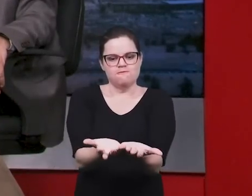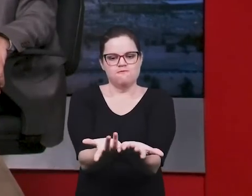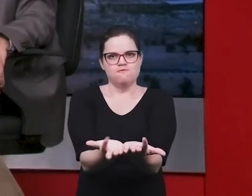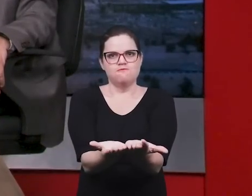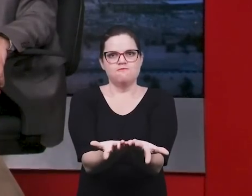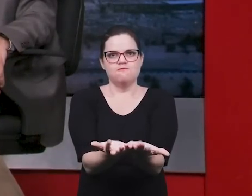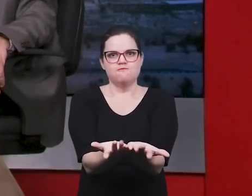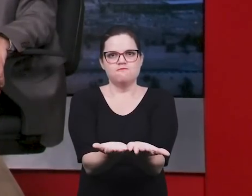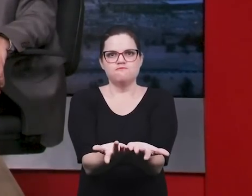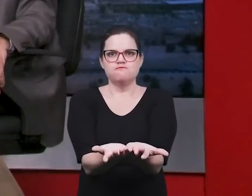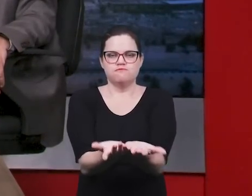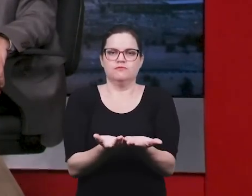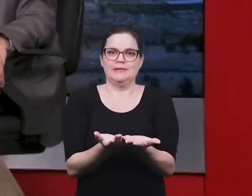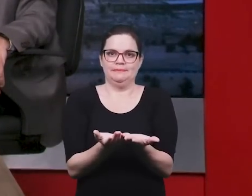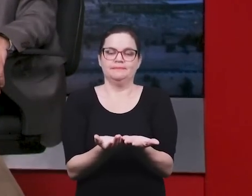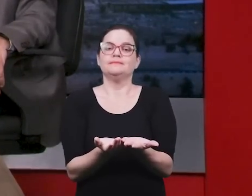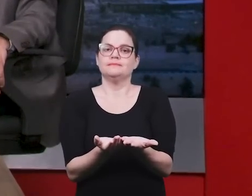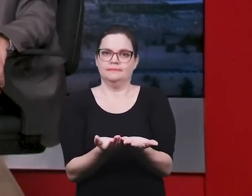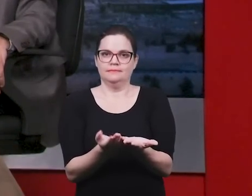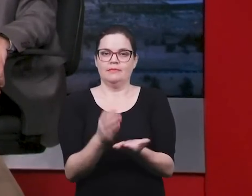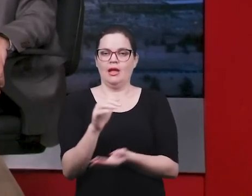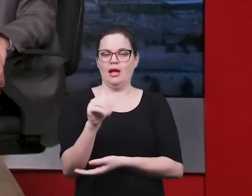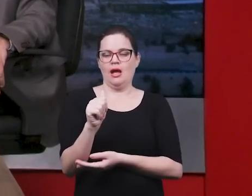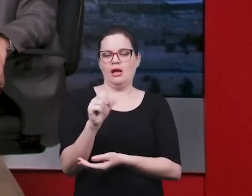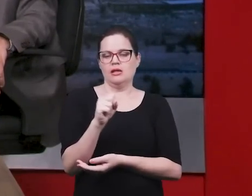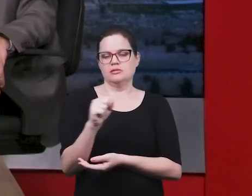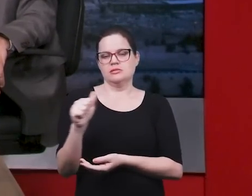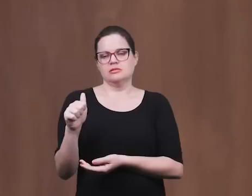simbolismo profético, porque